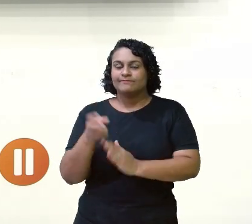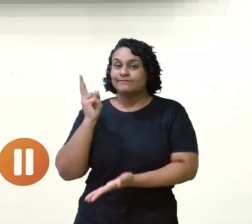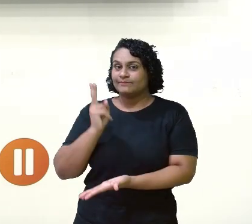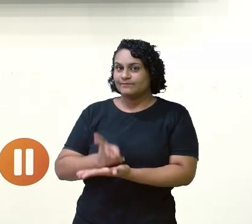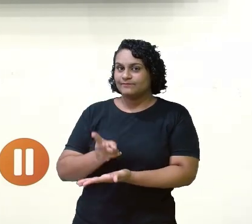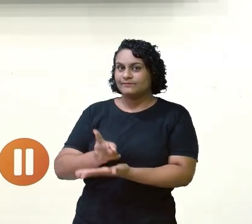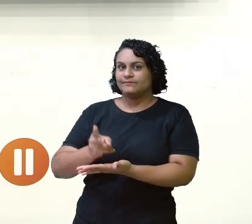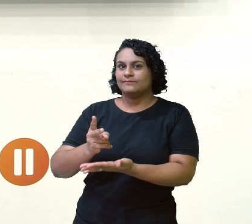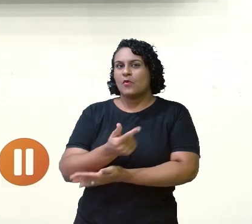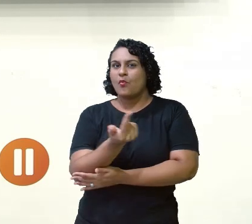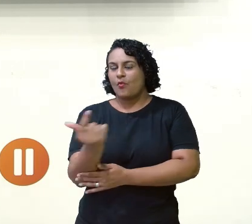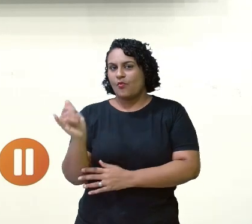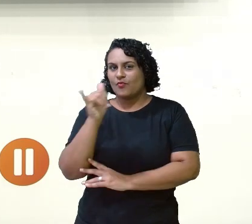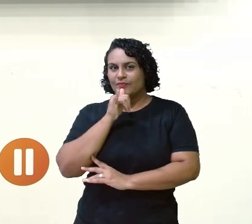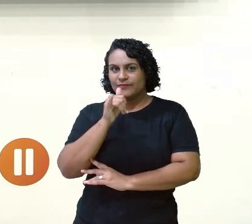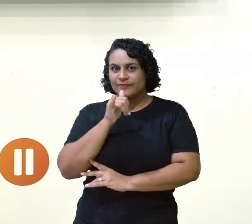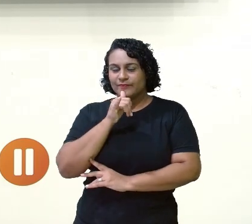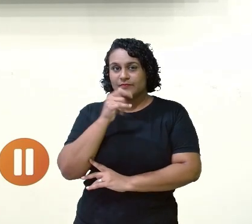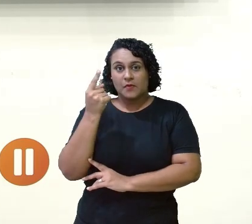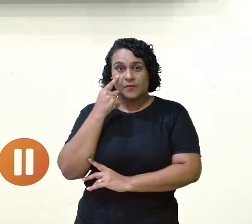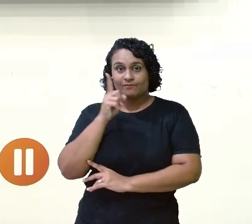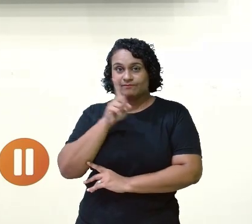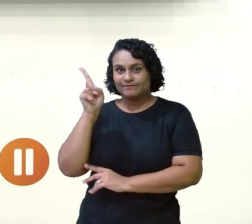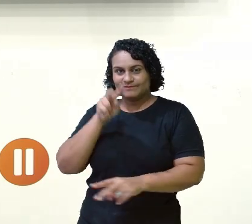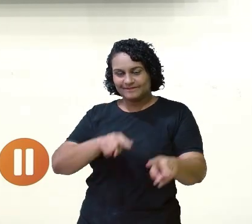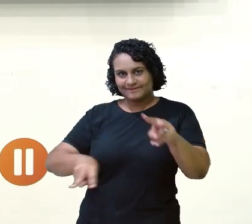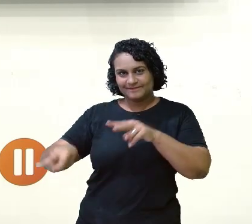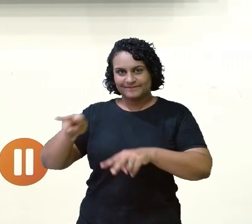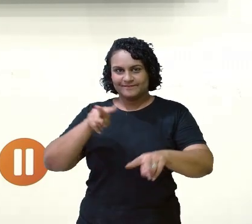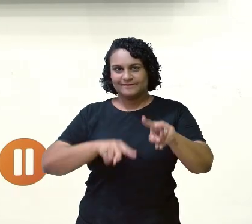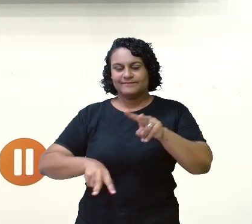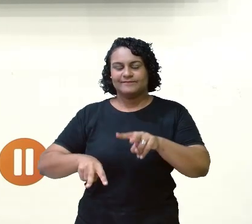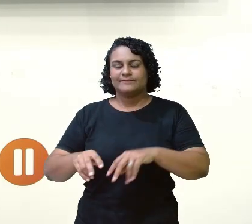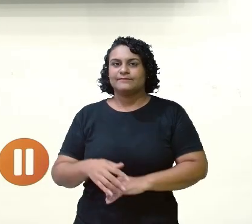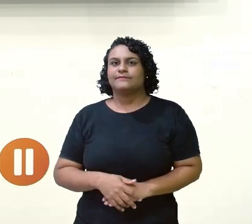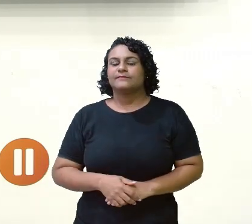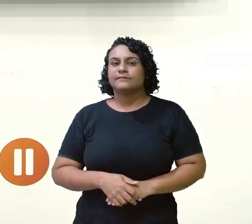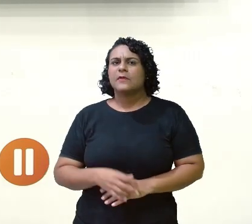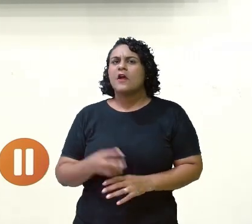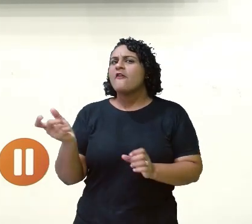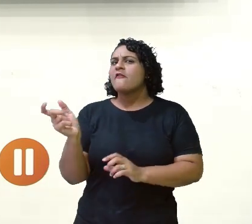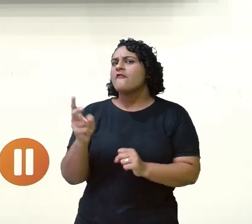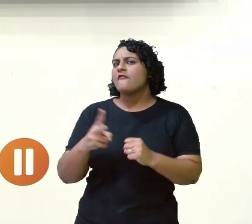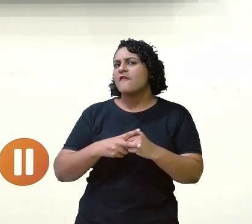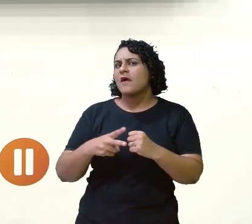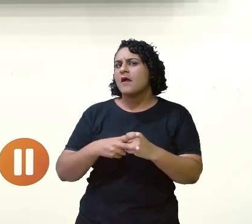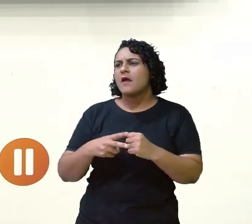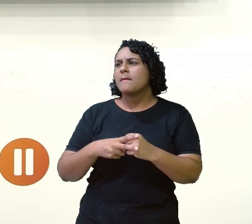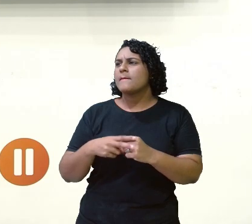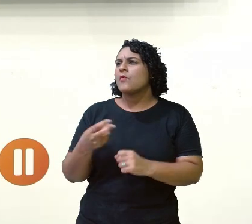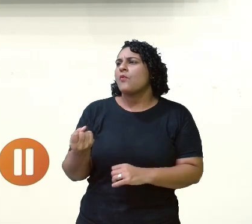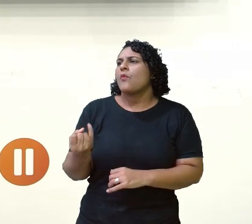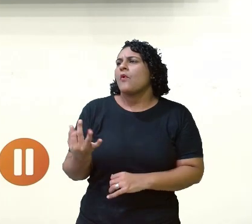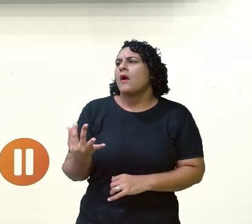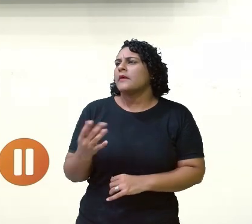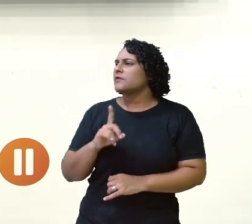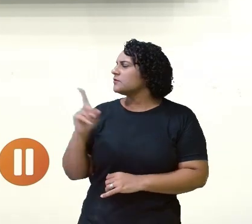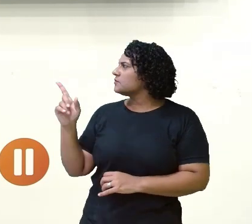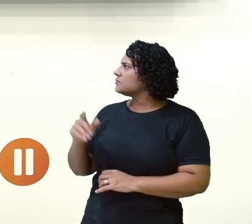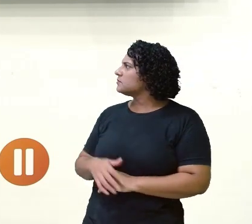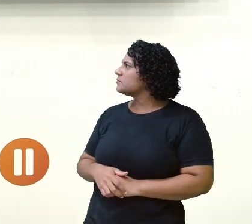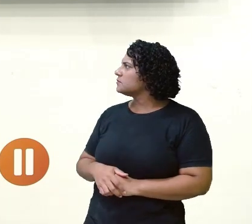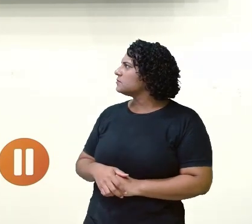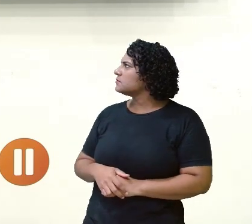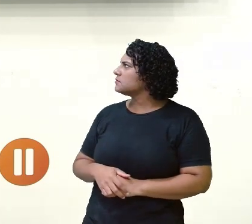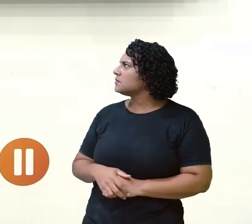Continuando com outros exemplos, observem aí. Quais os verbos, né? Quando eu tenho aí joga